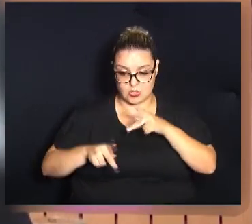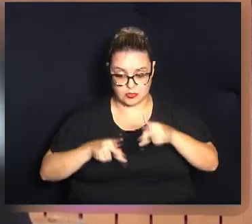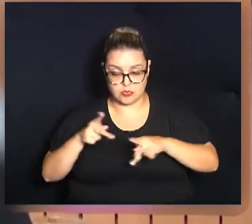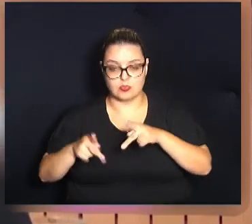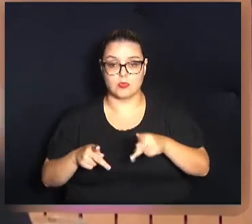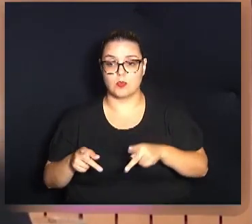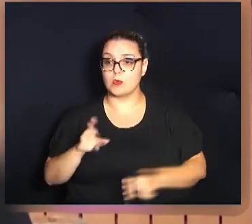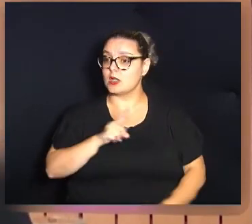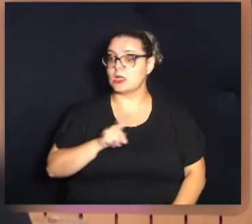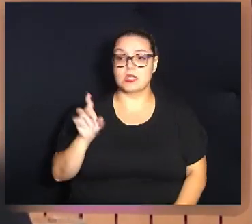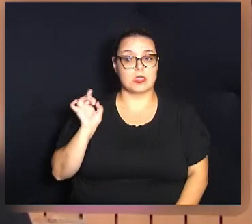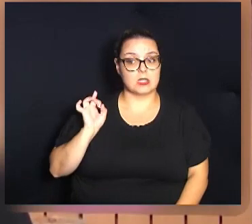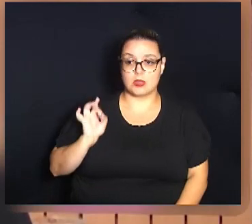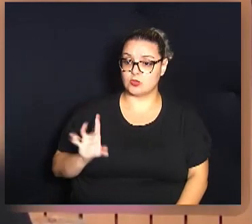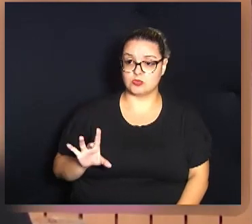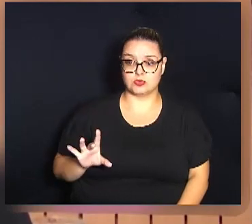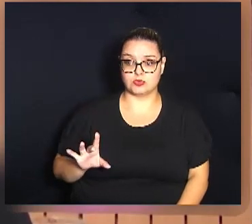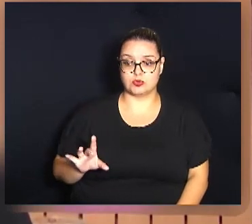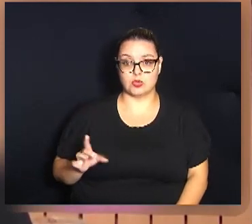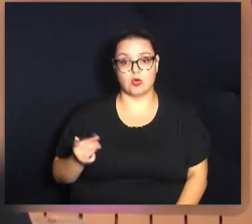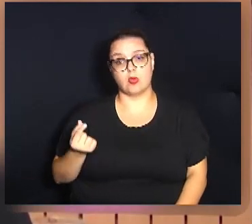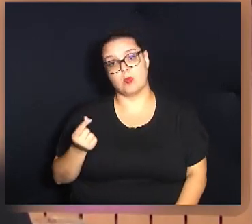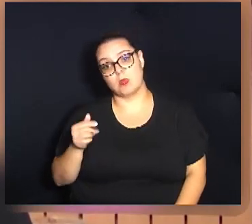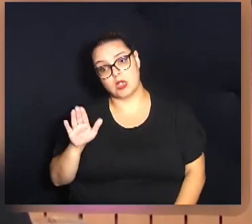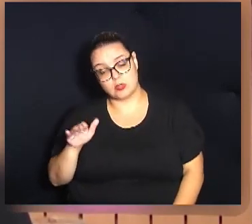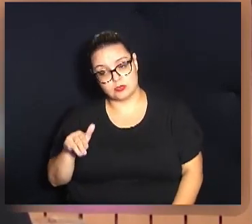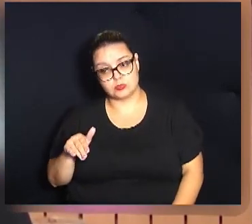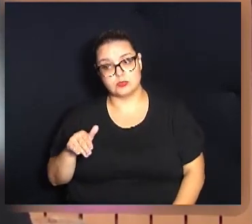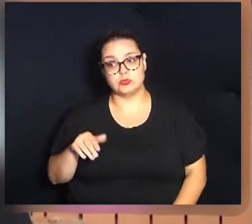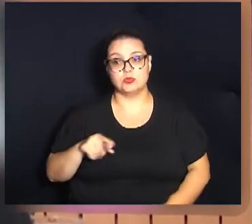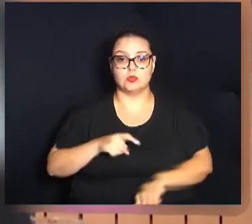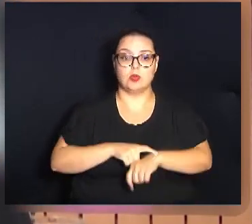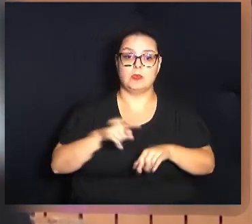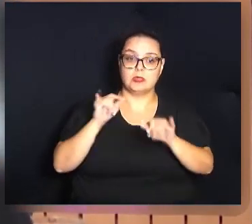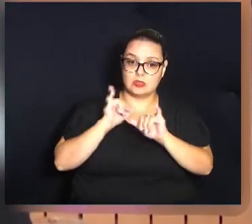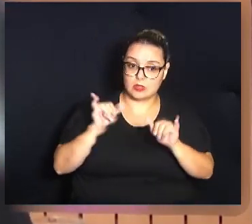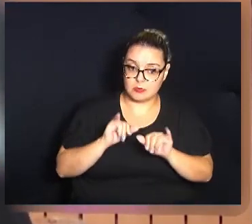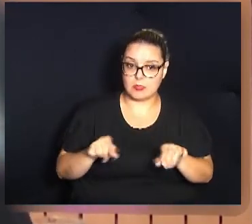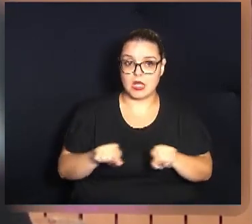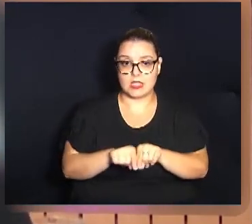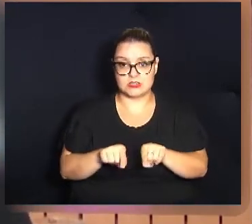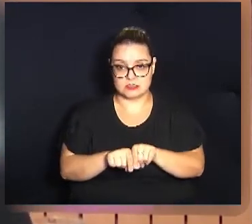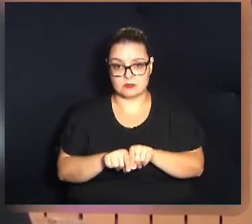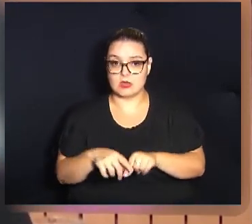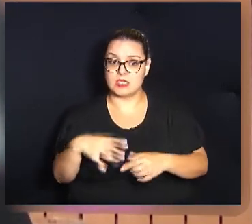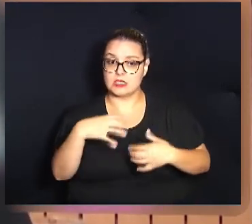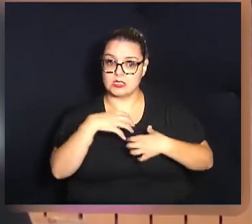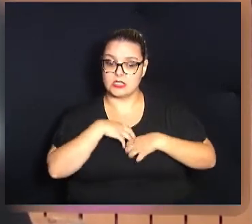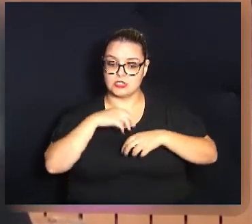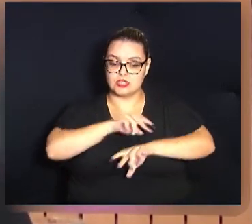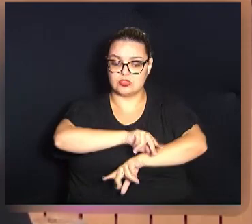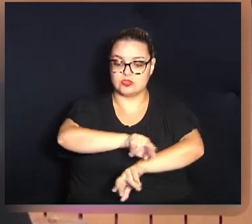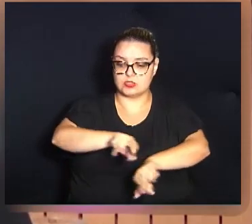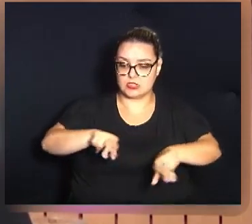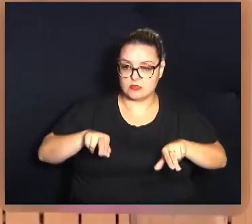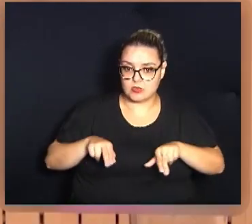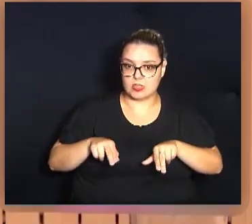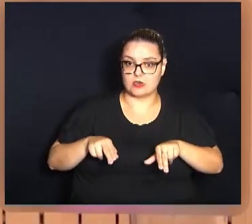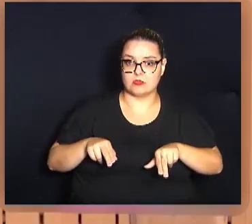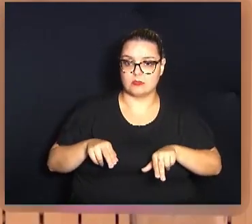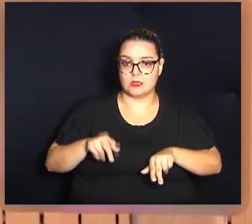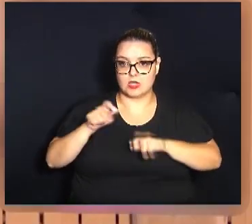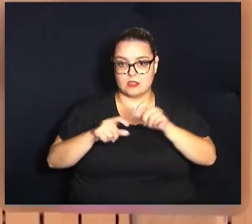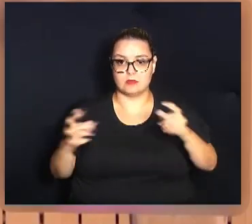não só pelo preço mais baixo durante a campanha, mas também a gente ter formas que tragam a pessoas.